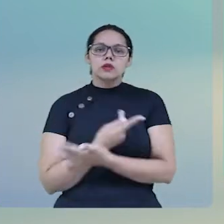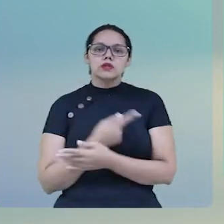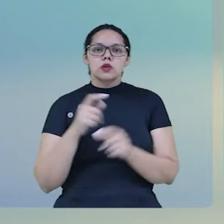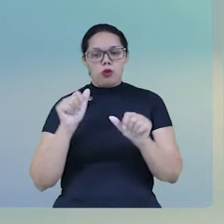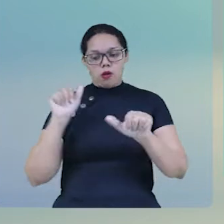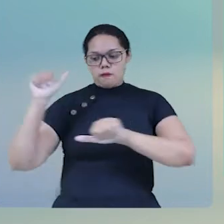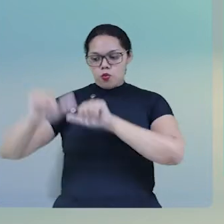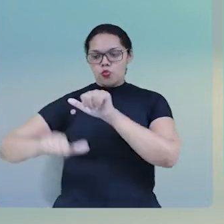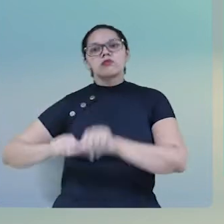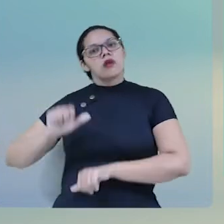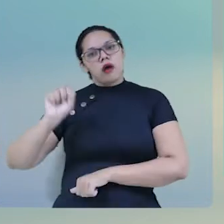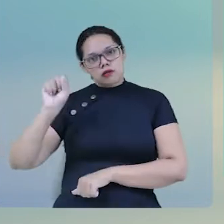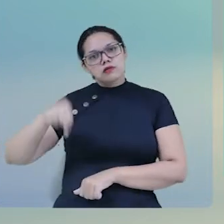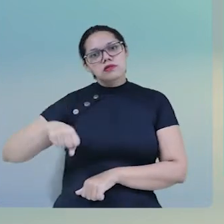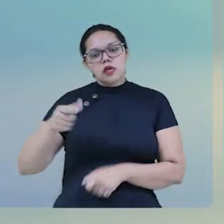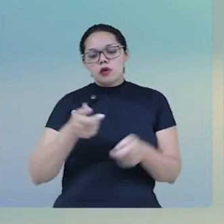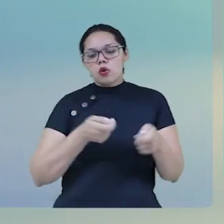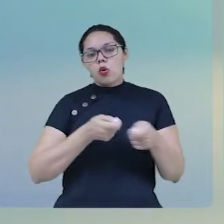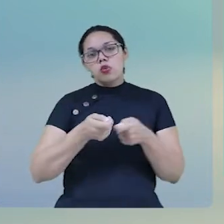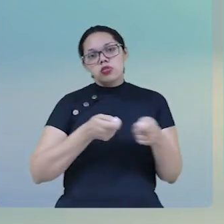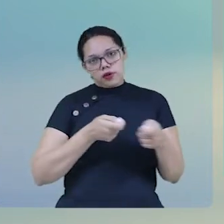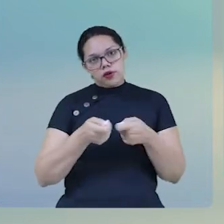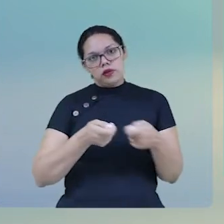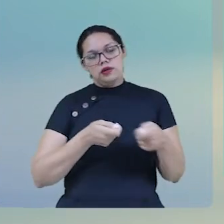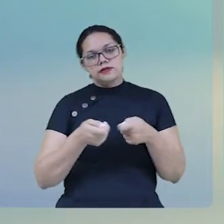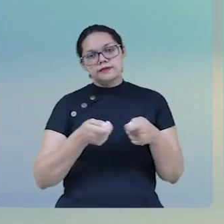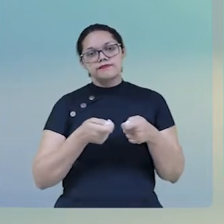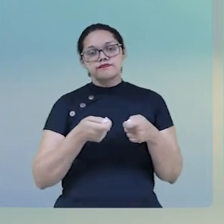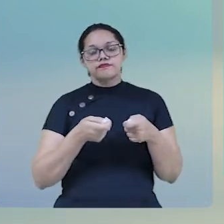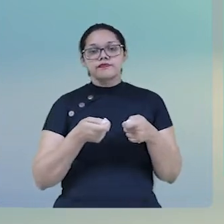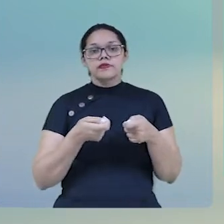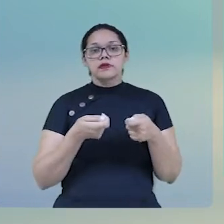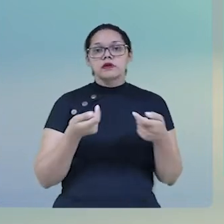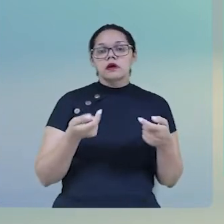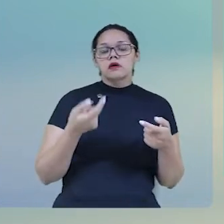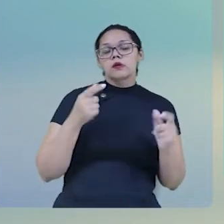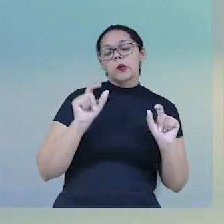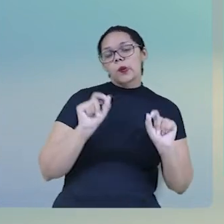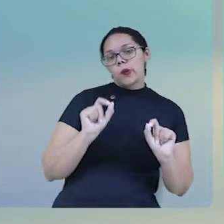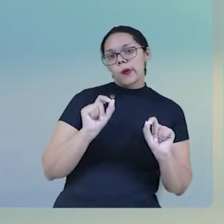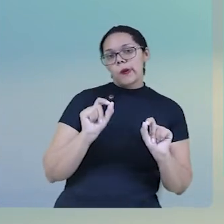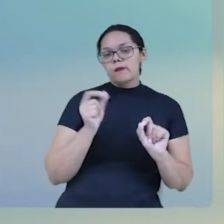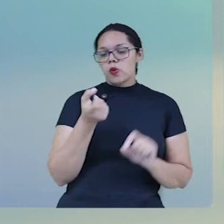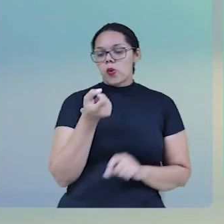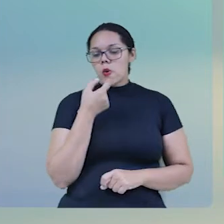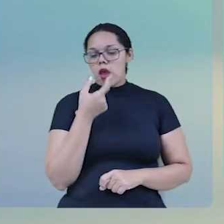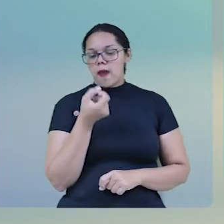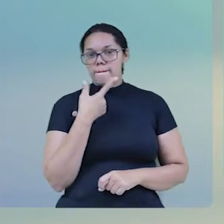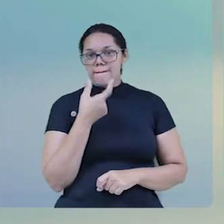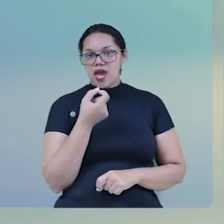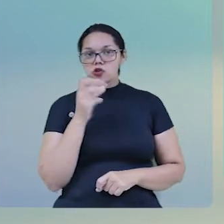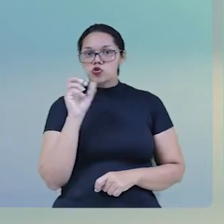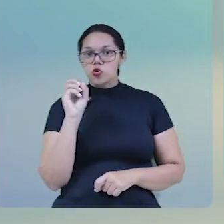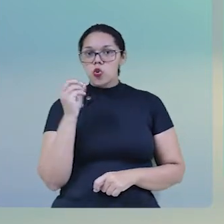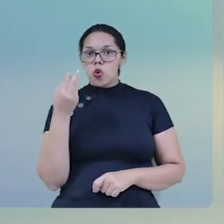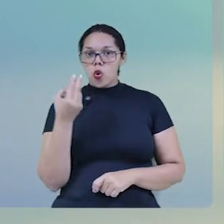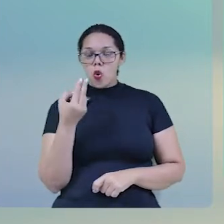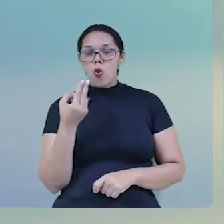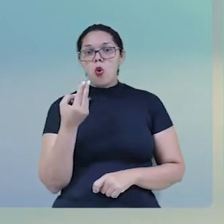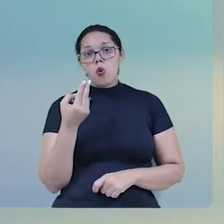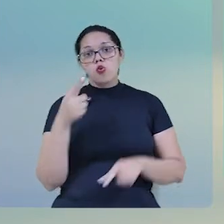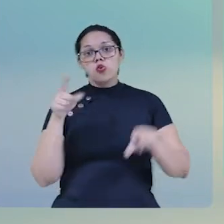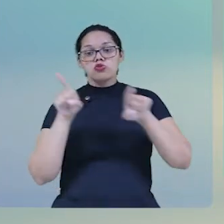ser revertida, ser controlada, tanto por meio do medicamento como por meio